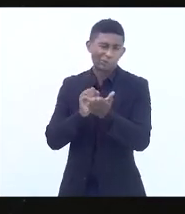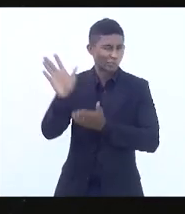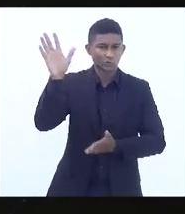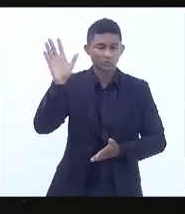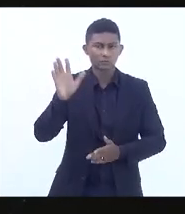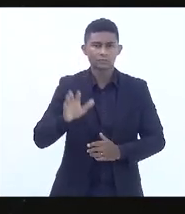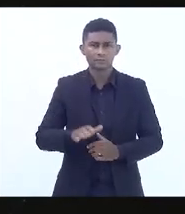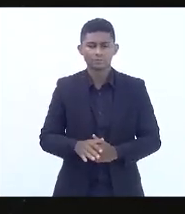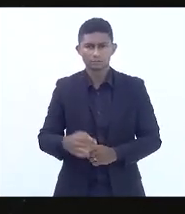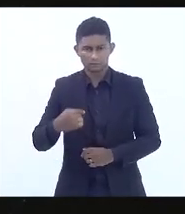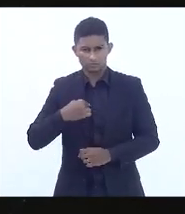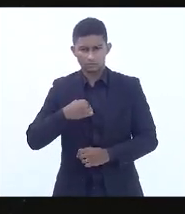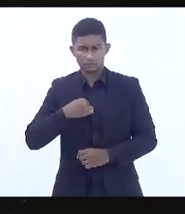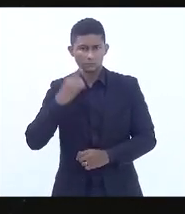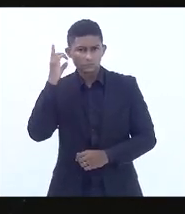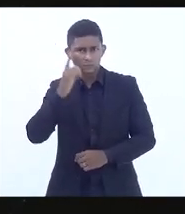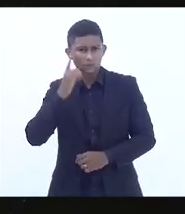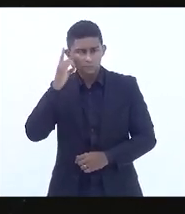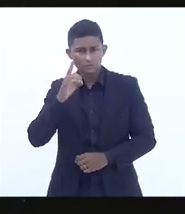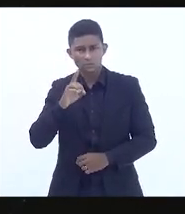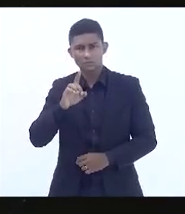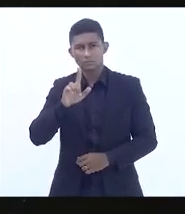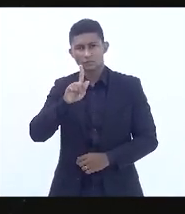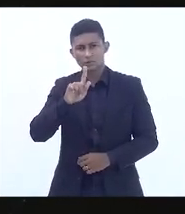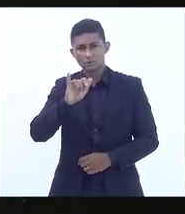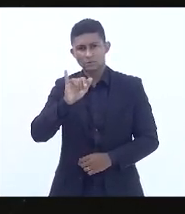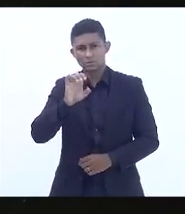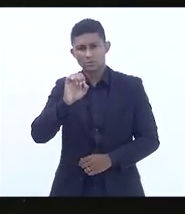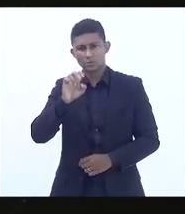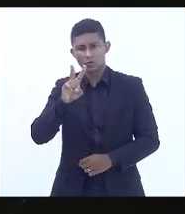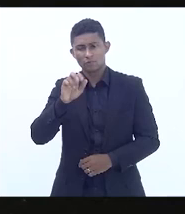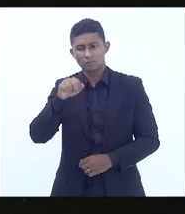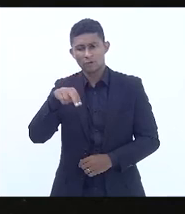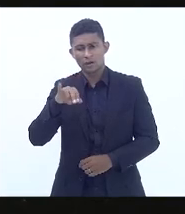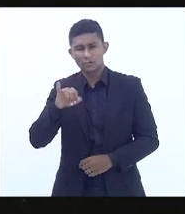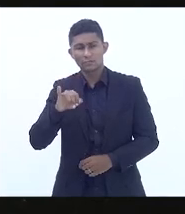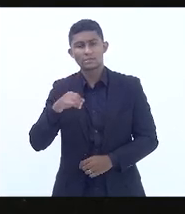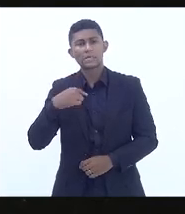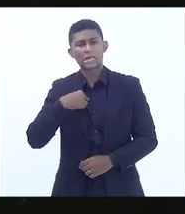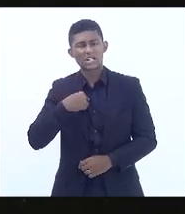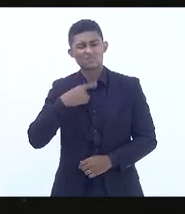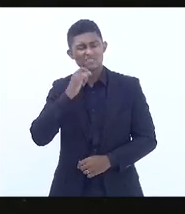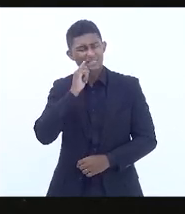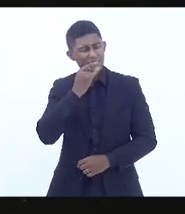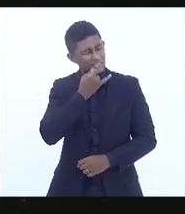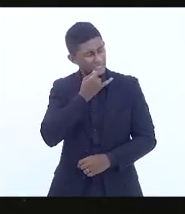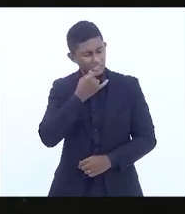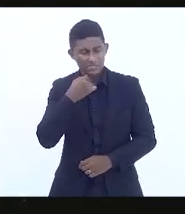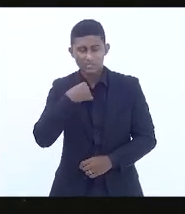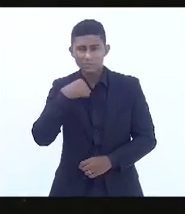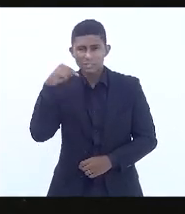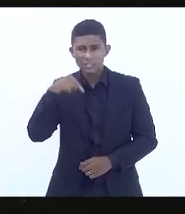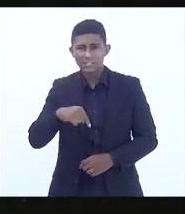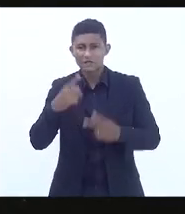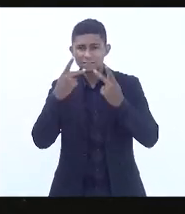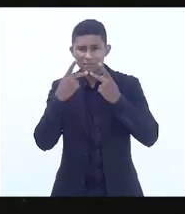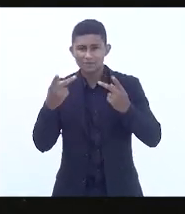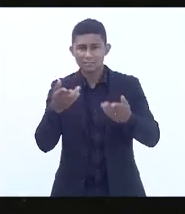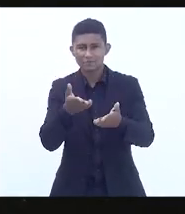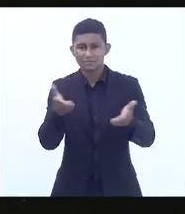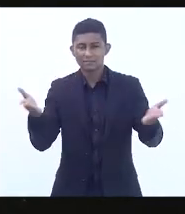Eu, deputado Giovanni Ratinho, fico muito triste em relatar tudo que eu estou relatando aqui. Mas